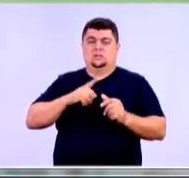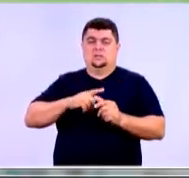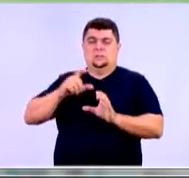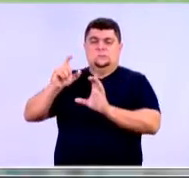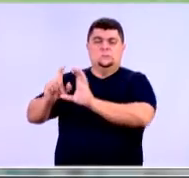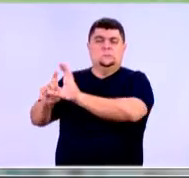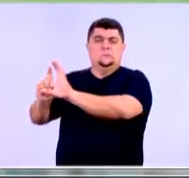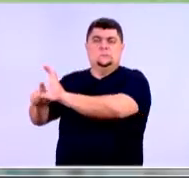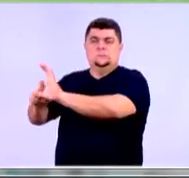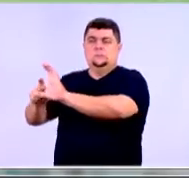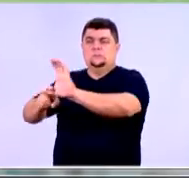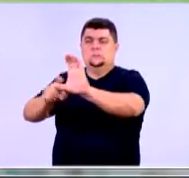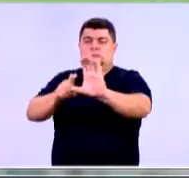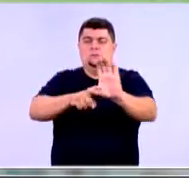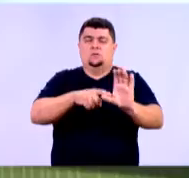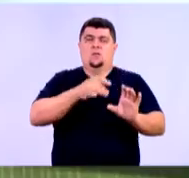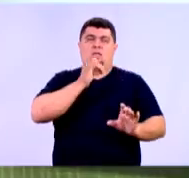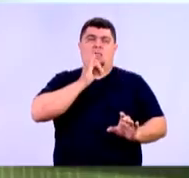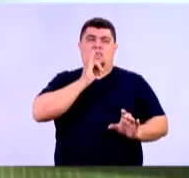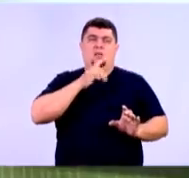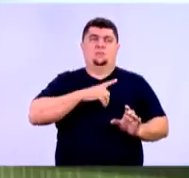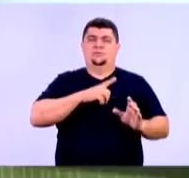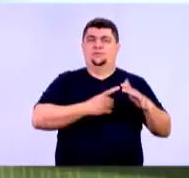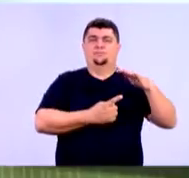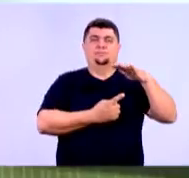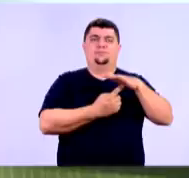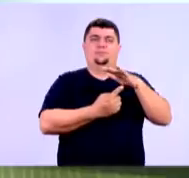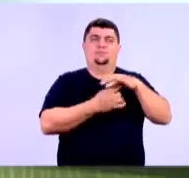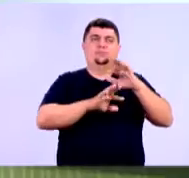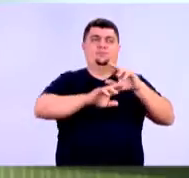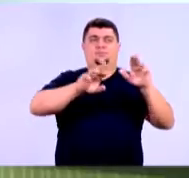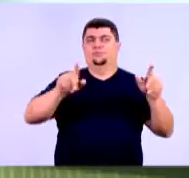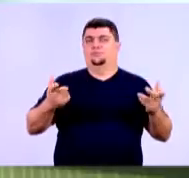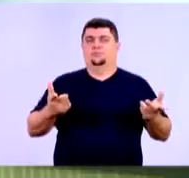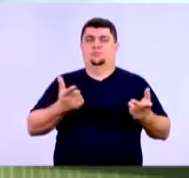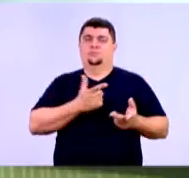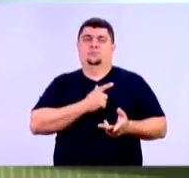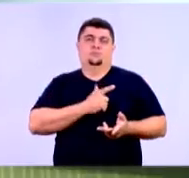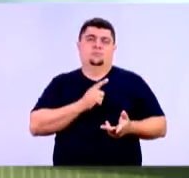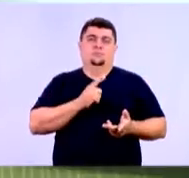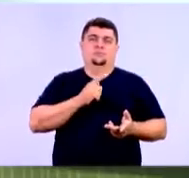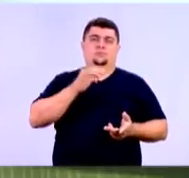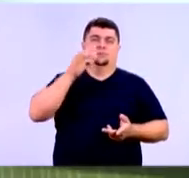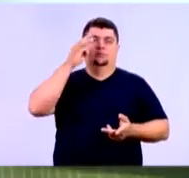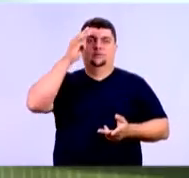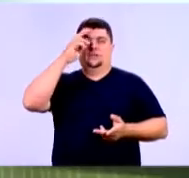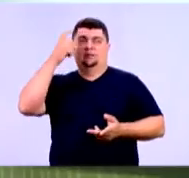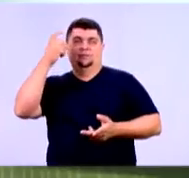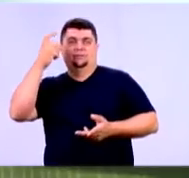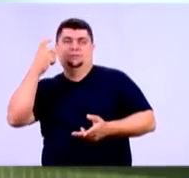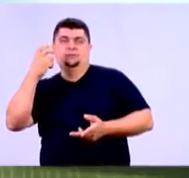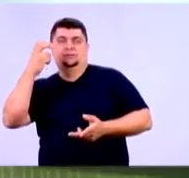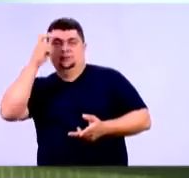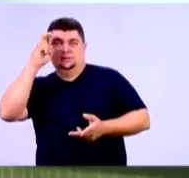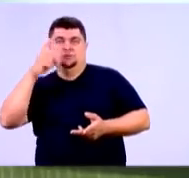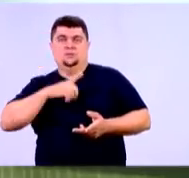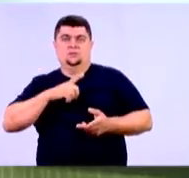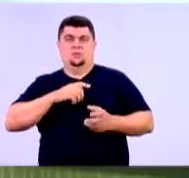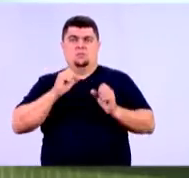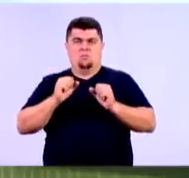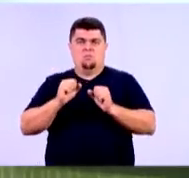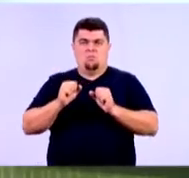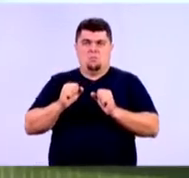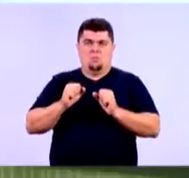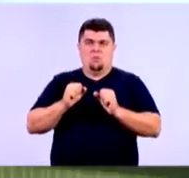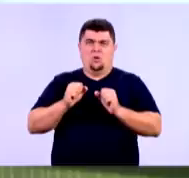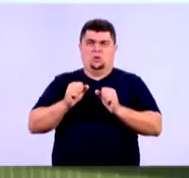tem. Se a pessoa tem um negóciozinho, uma feira, que ela participa da feira, dia de terça e quinta, ela pode chegar e pedir um empréstimo